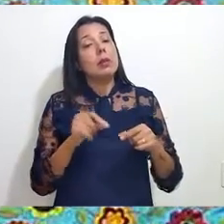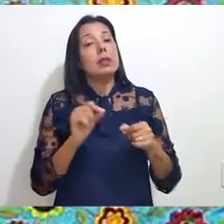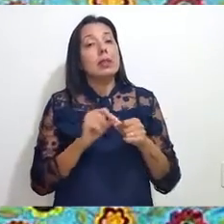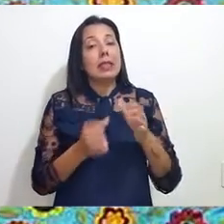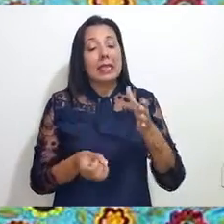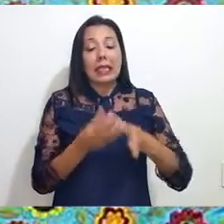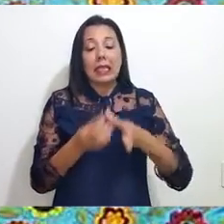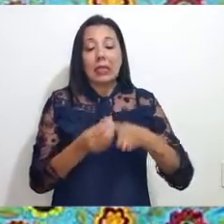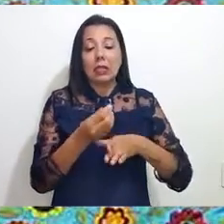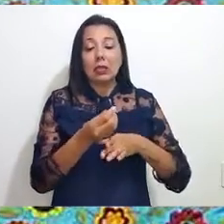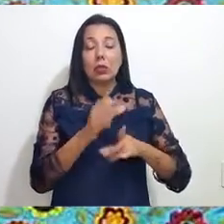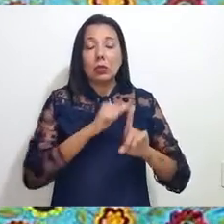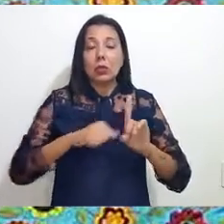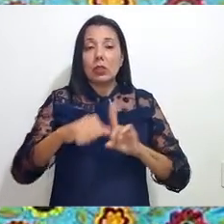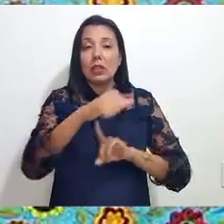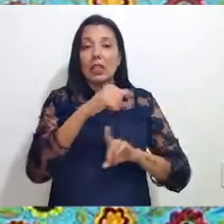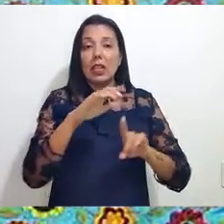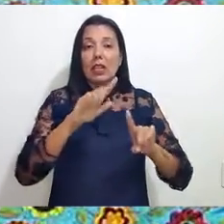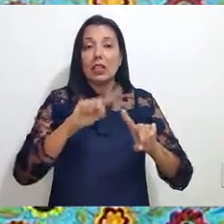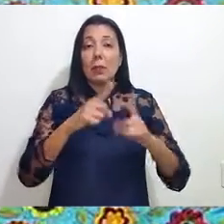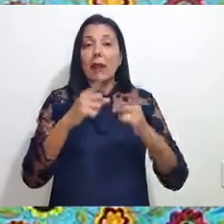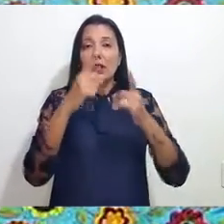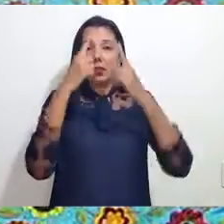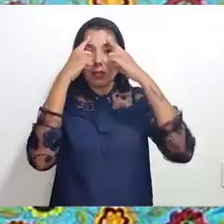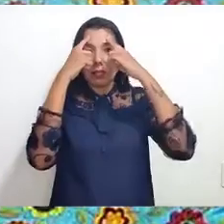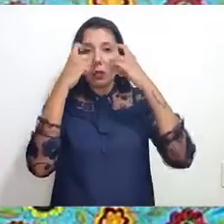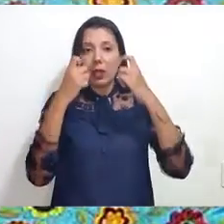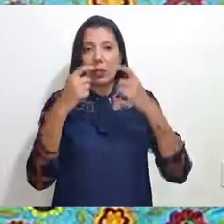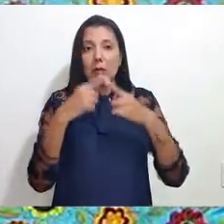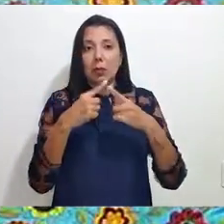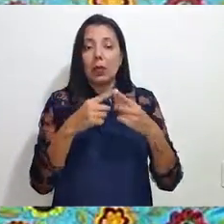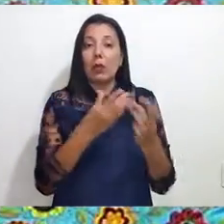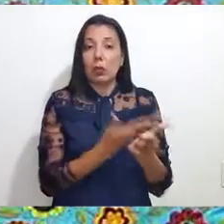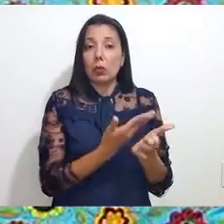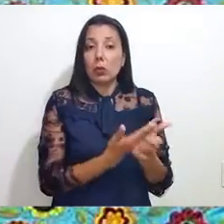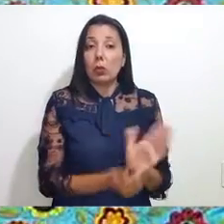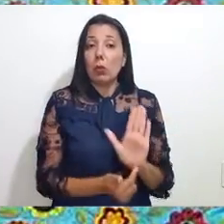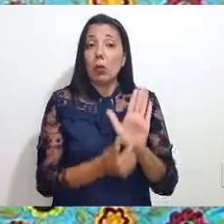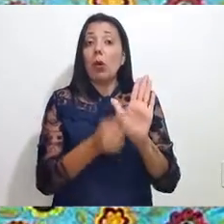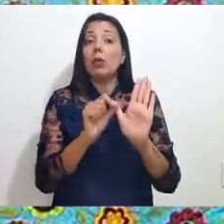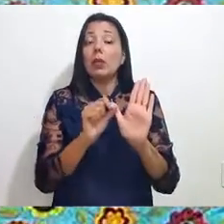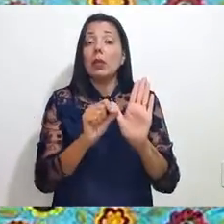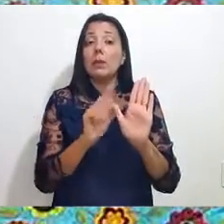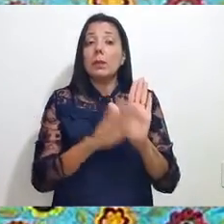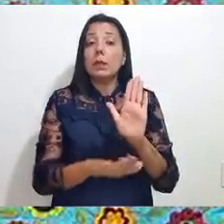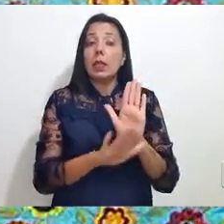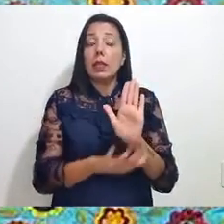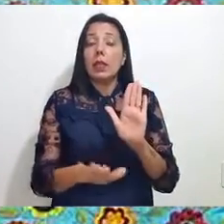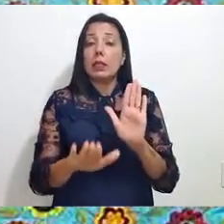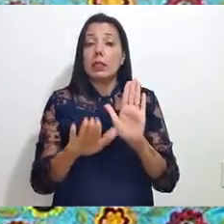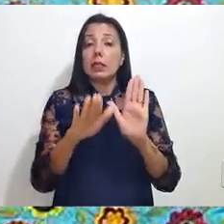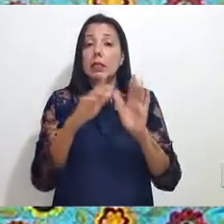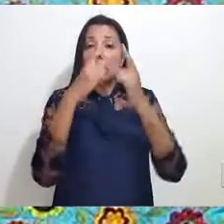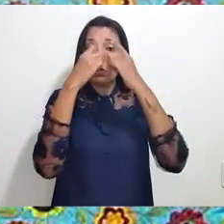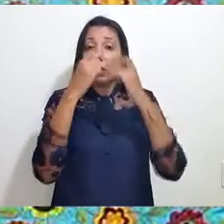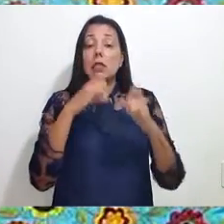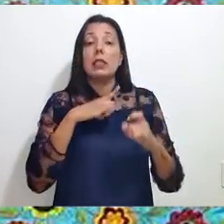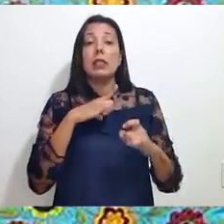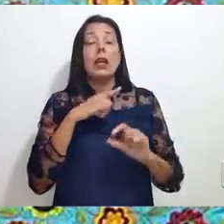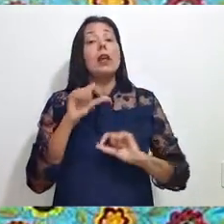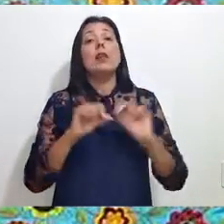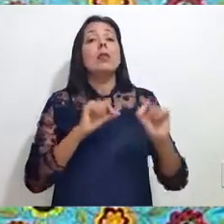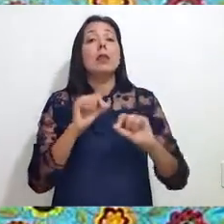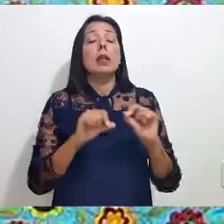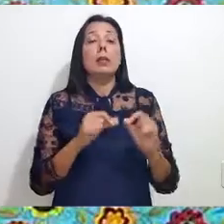Então, denuncia, denúncia anônima, você não vai ser responsabilizado por nada. Mas não fique calado, não. Por quê? Porque